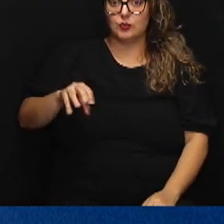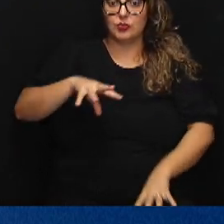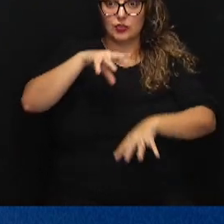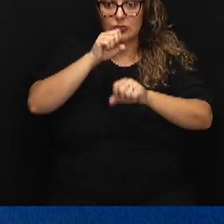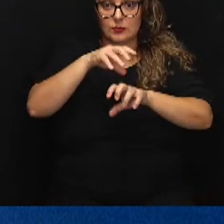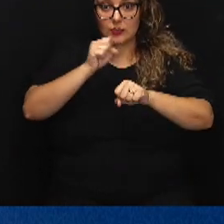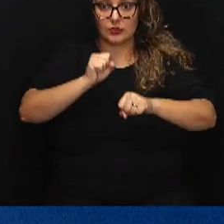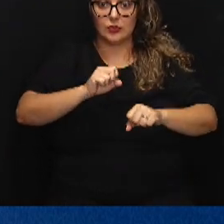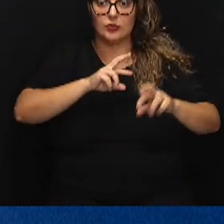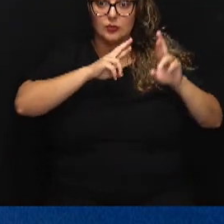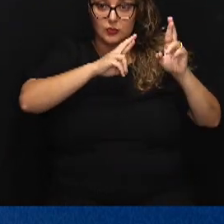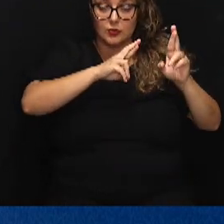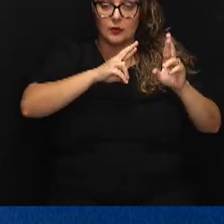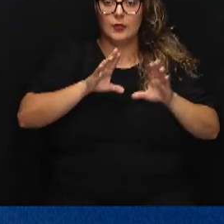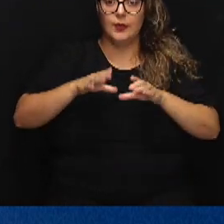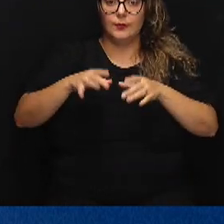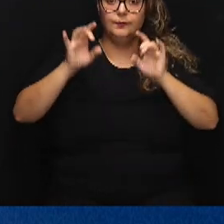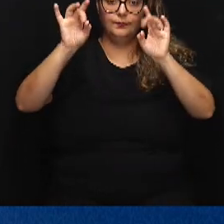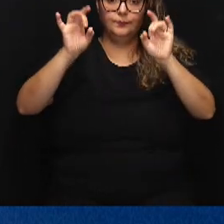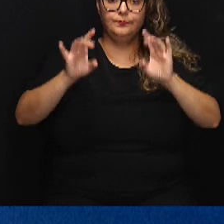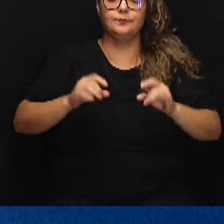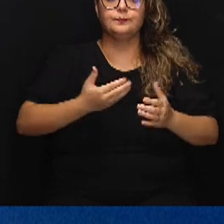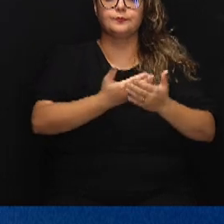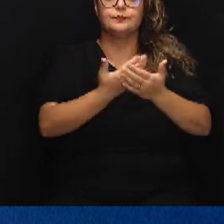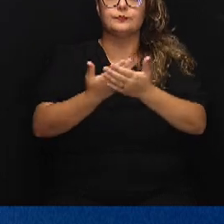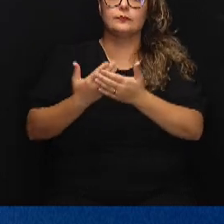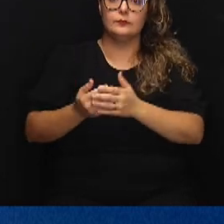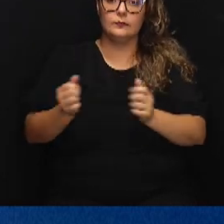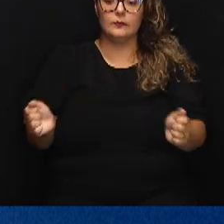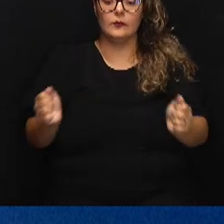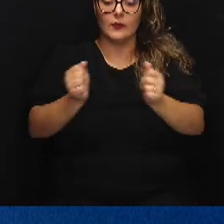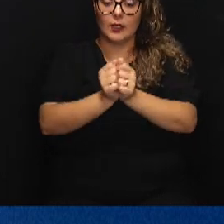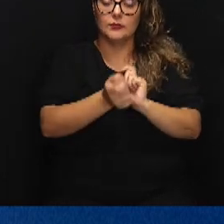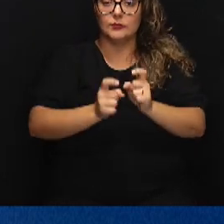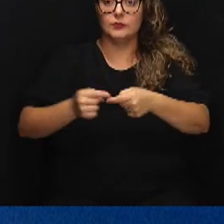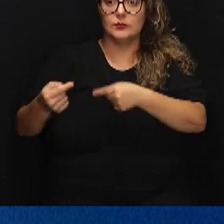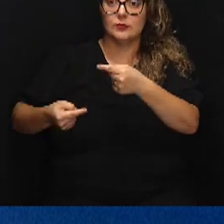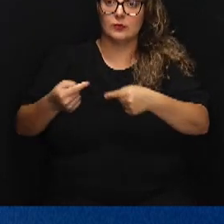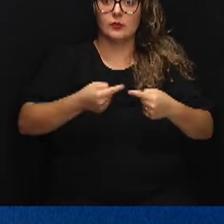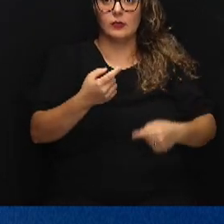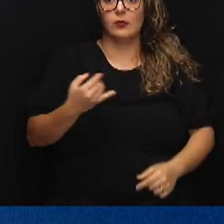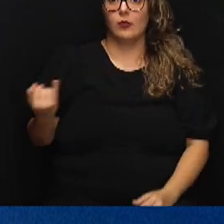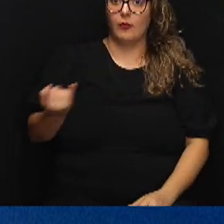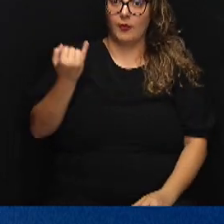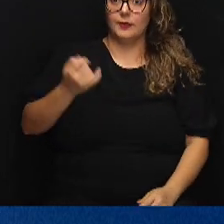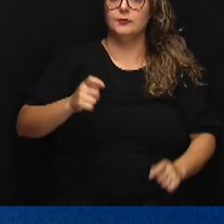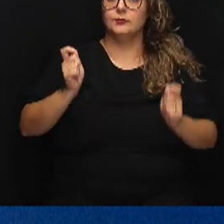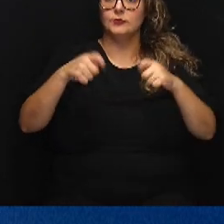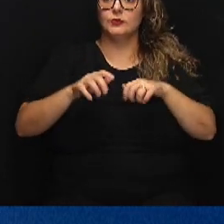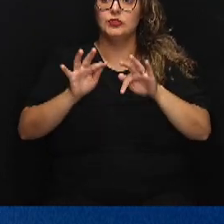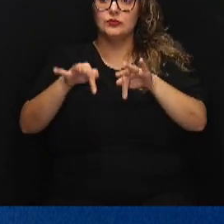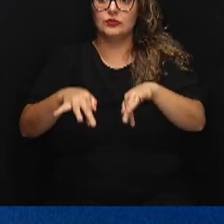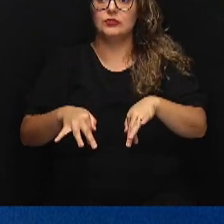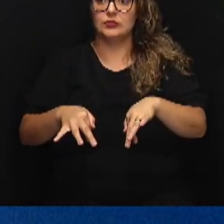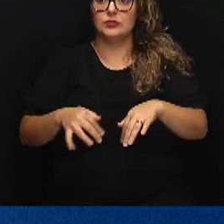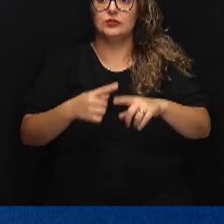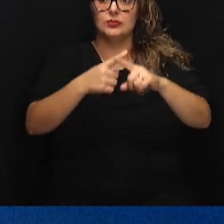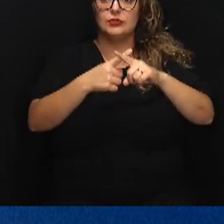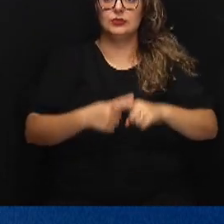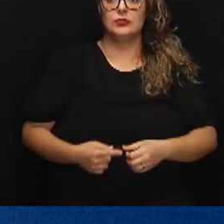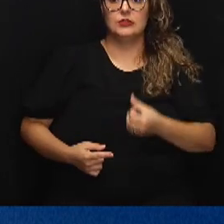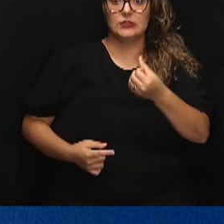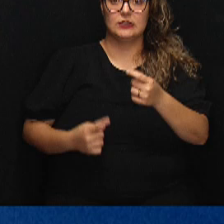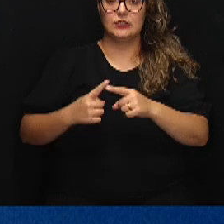sono. Comissão Especial de Estudos se reúne e debate a importância de um possível fim da escala